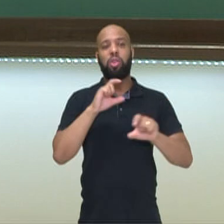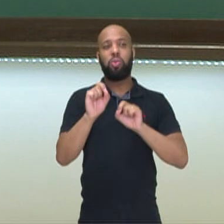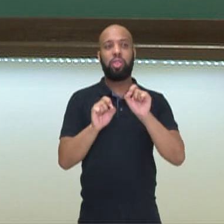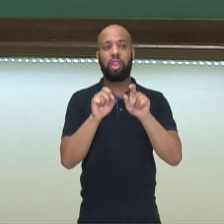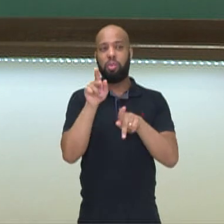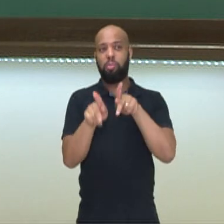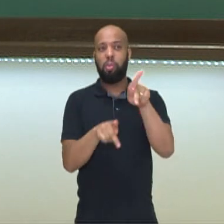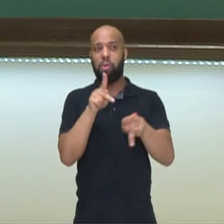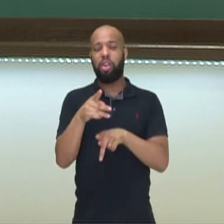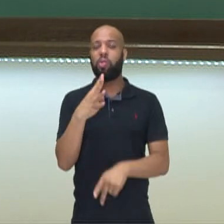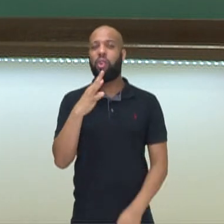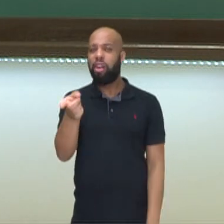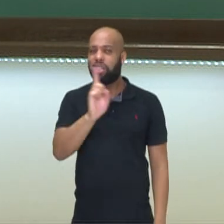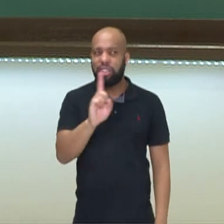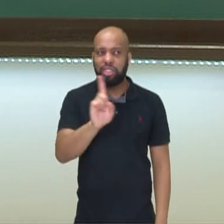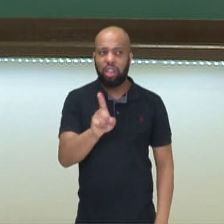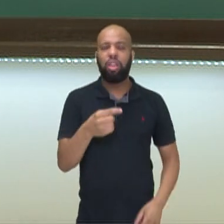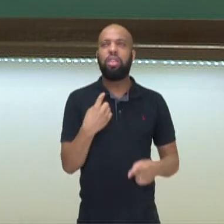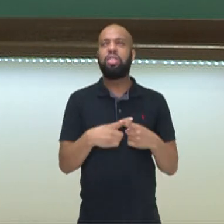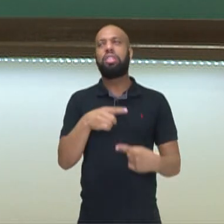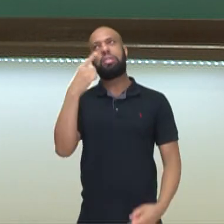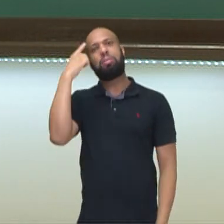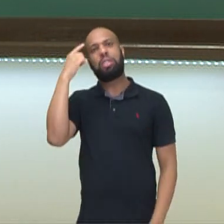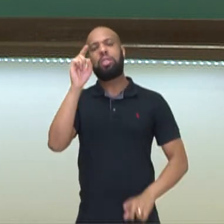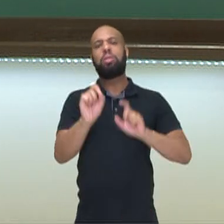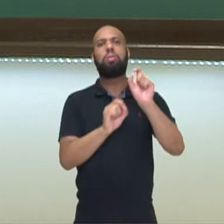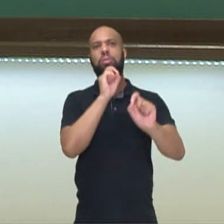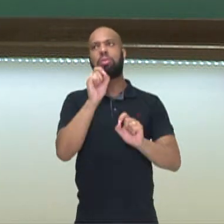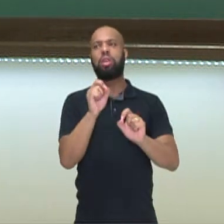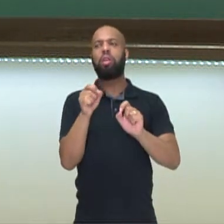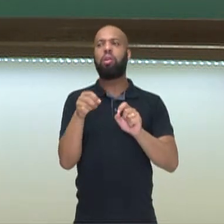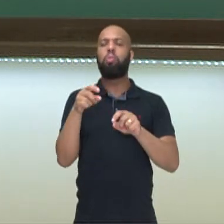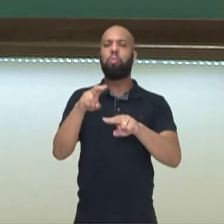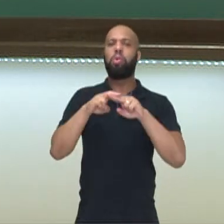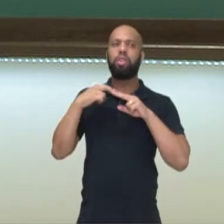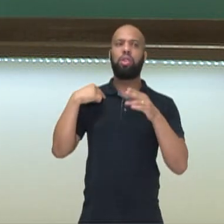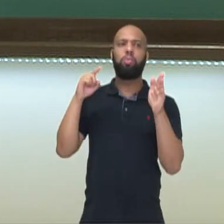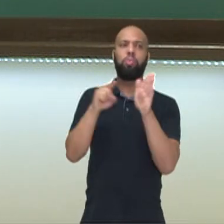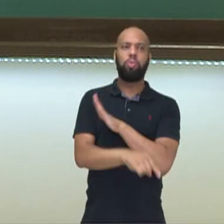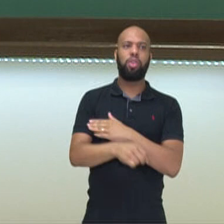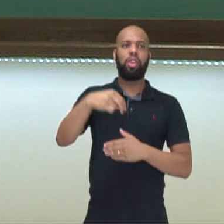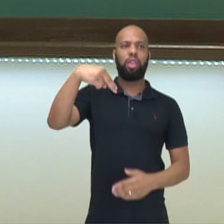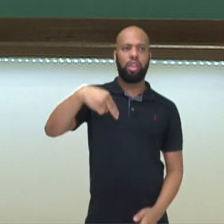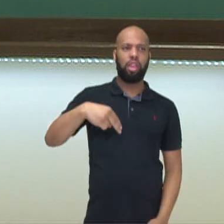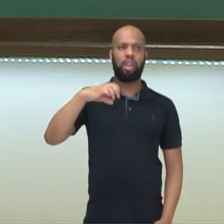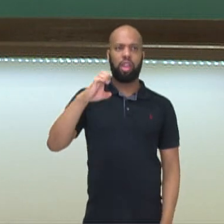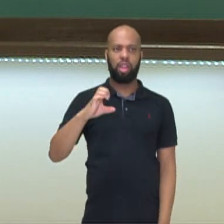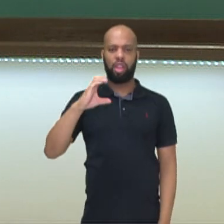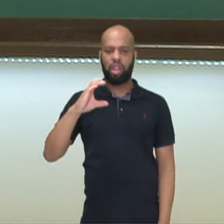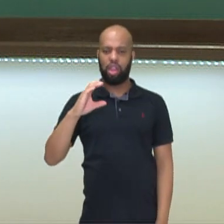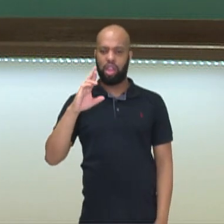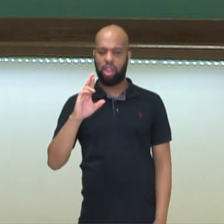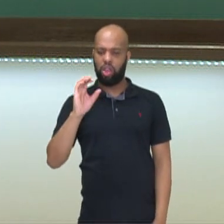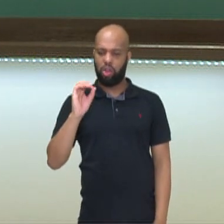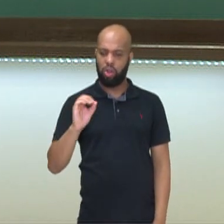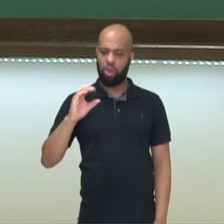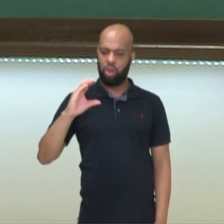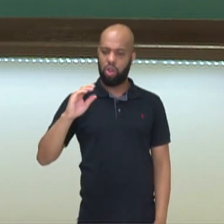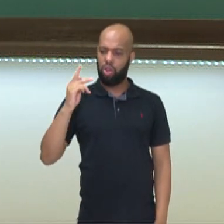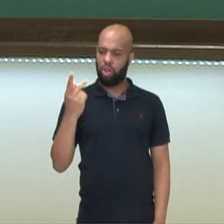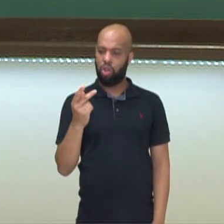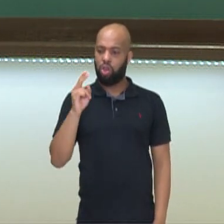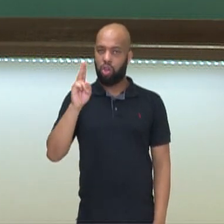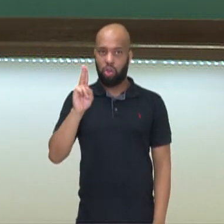população desconhece, às vezes fica pensando, que? Por isso que eu perguntei lá, o que é necrochorume? A maior parte